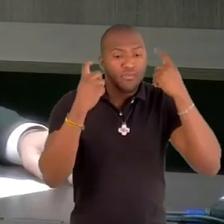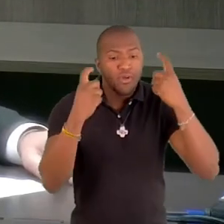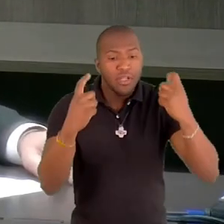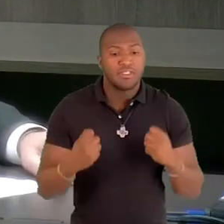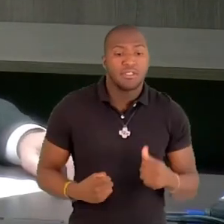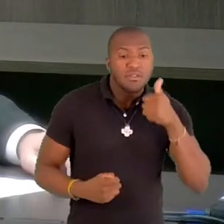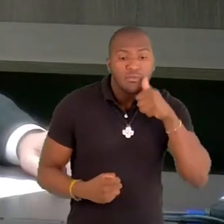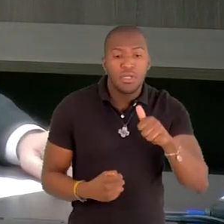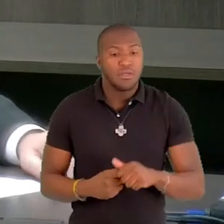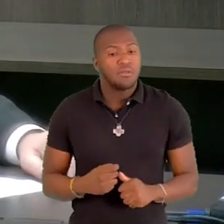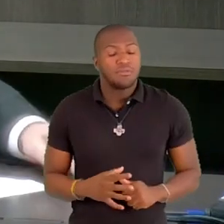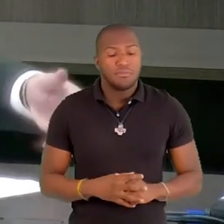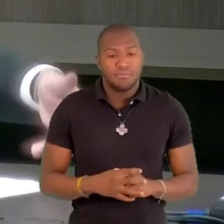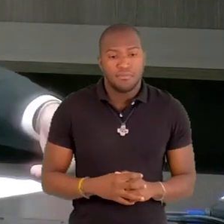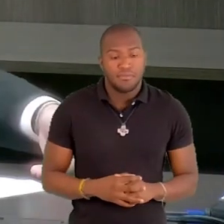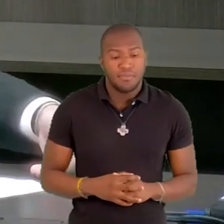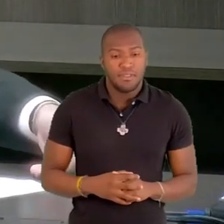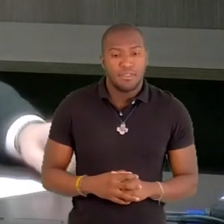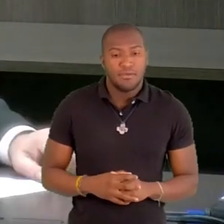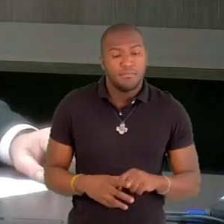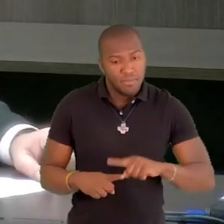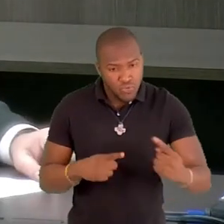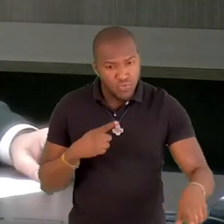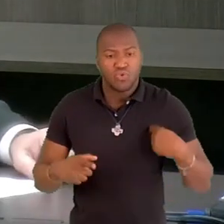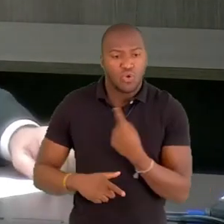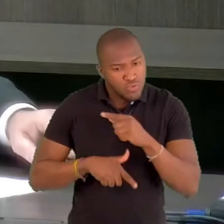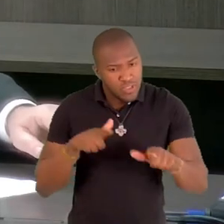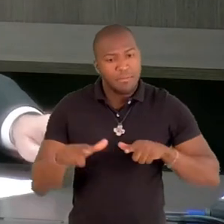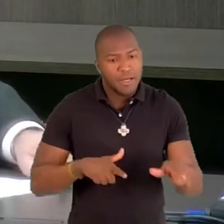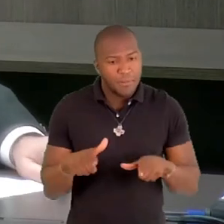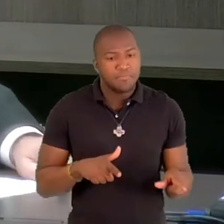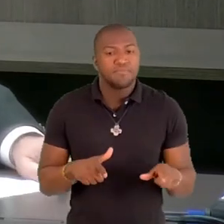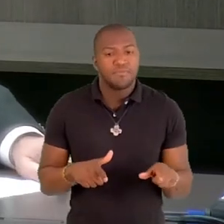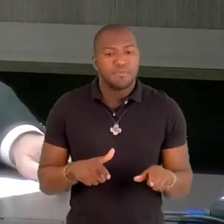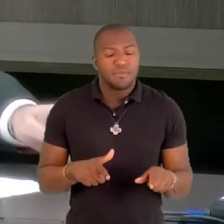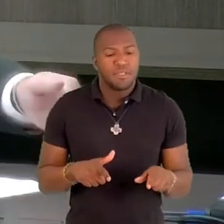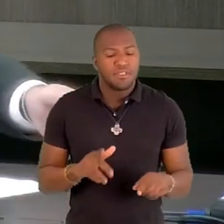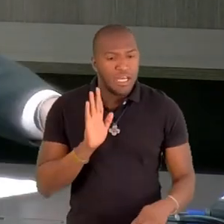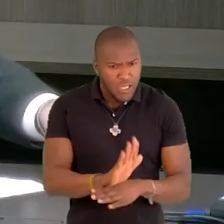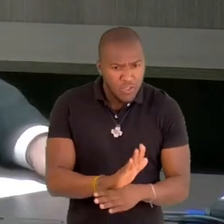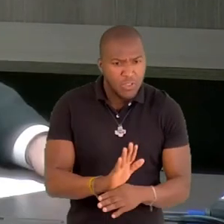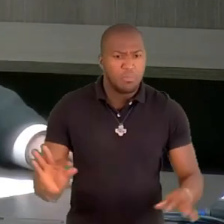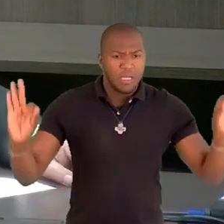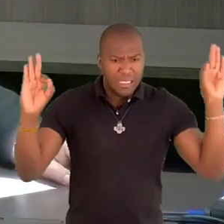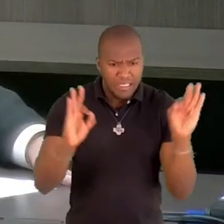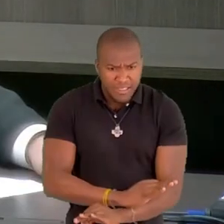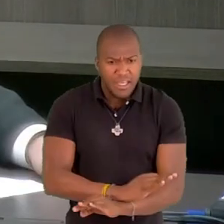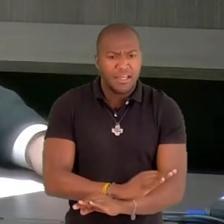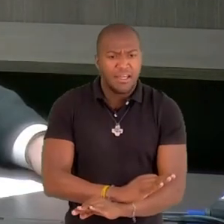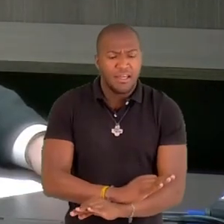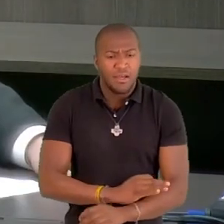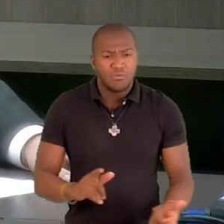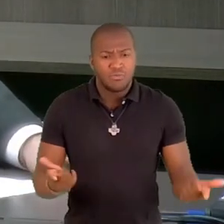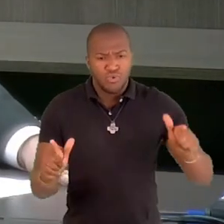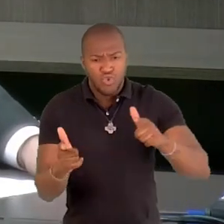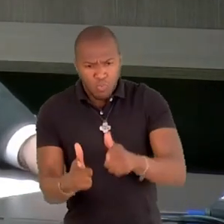na nossa sociedade. Mas o trabalho do Conselho Nacional do Ministério Público está contribuindo e vai contribuir cada vez mais para diminuirmos